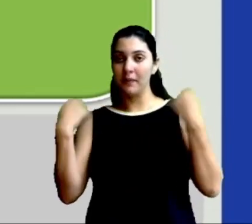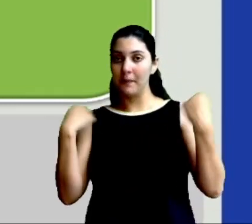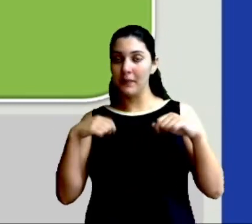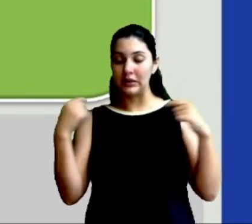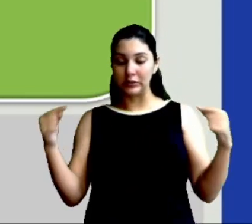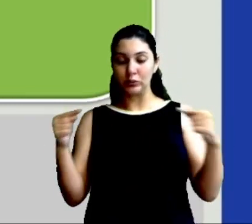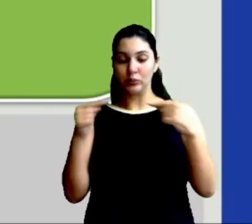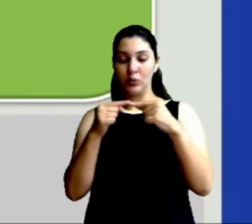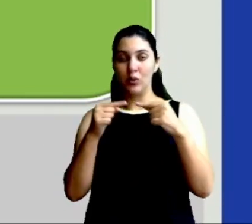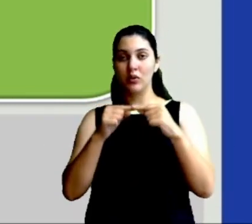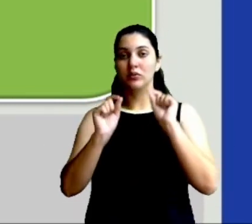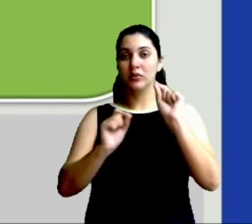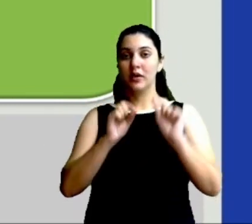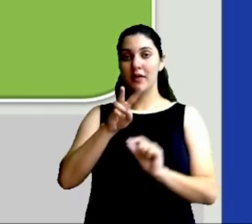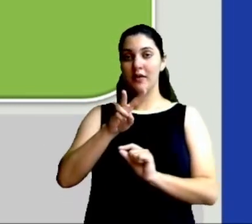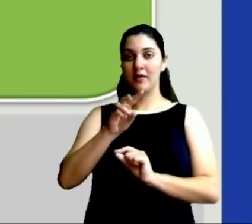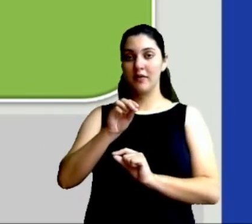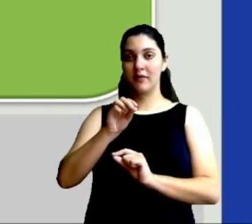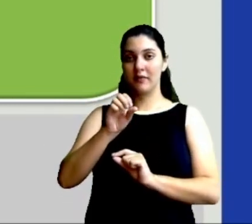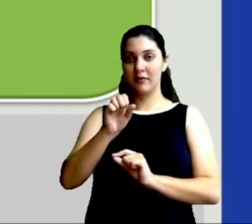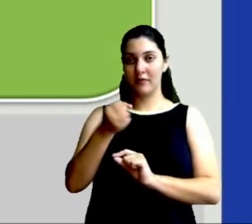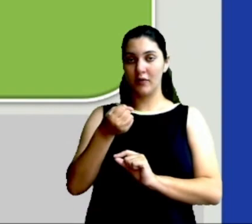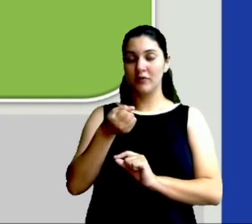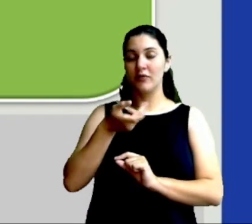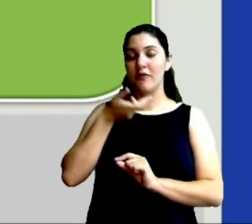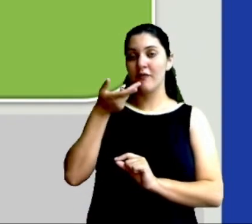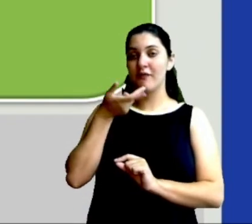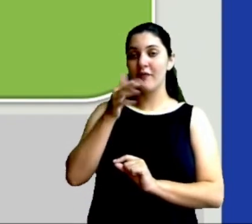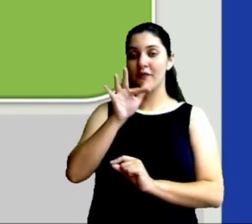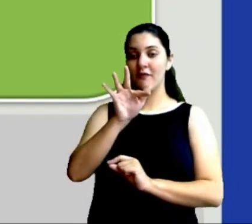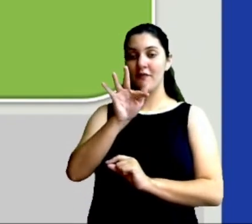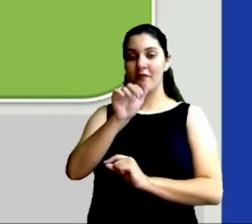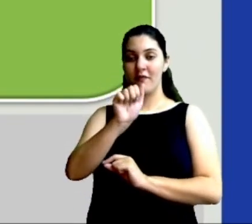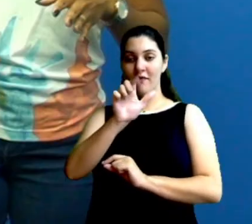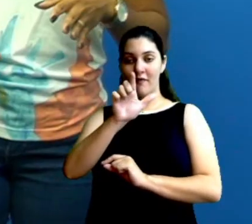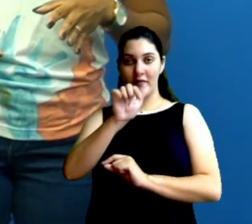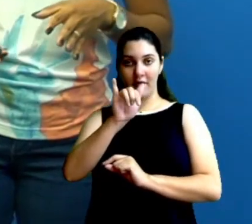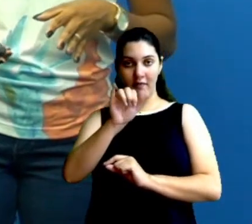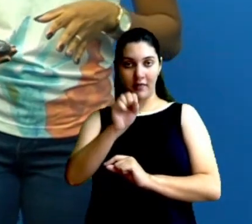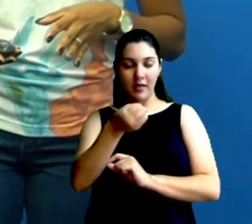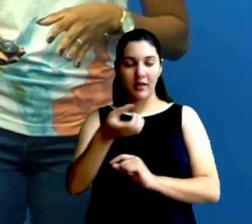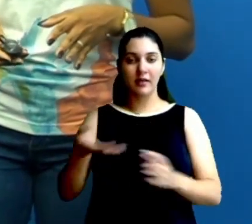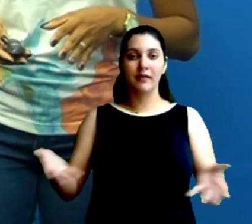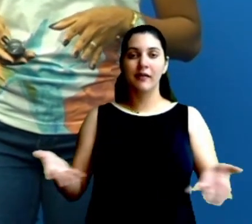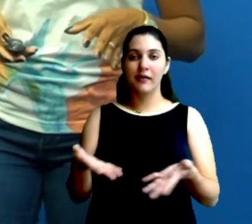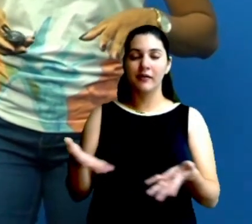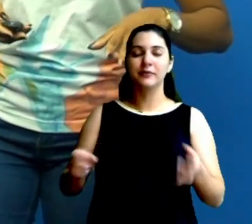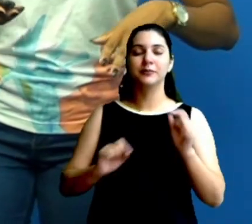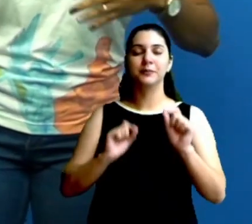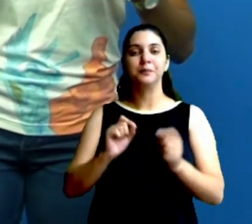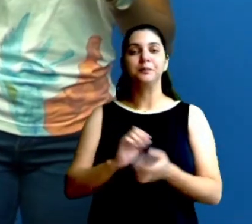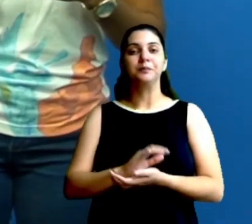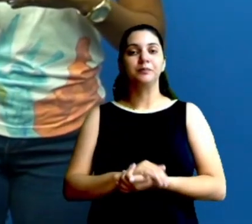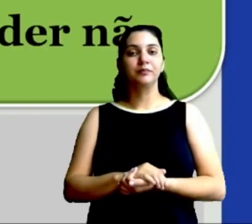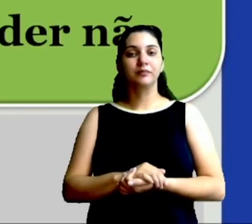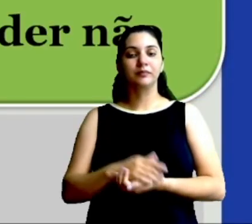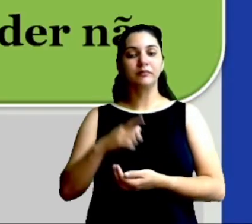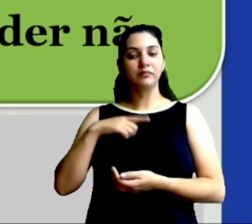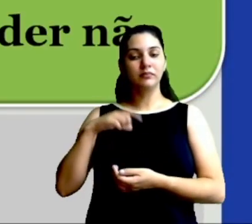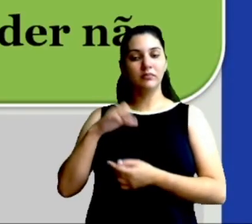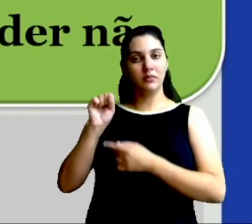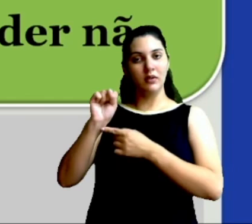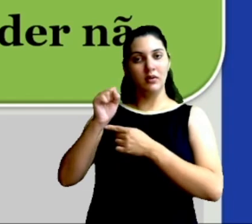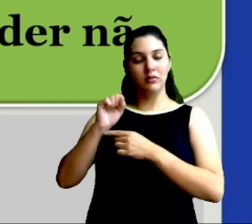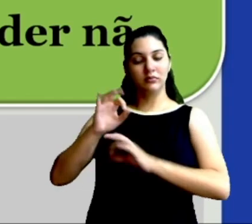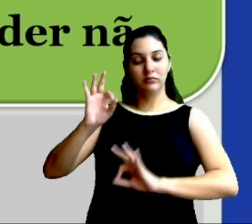de acordo com o vós. E aí fica falais. Correto, pessoal? Agora, gente, sujeito